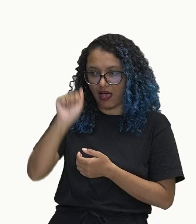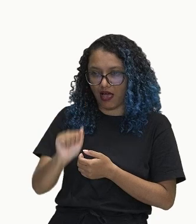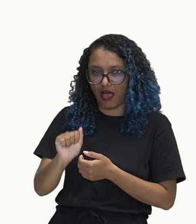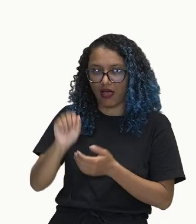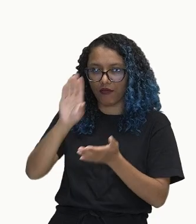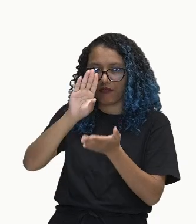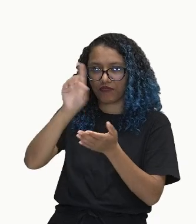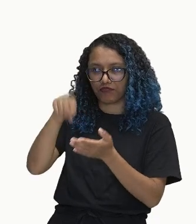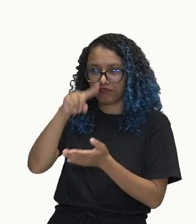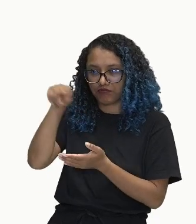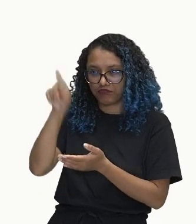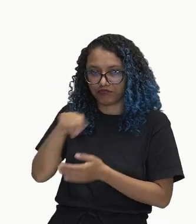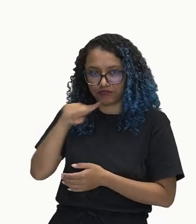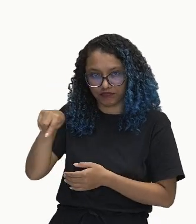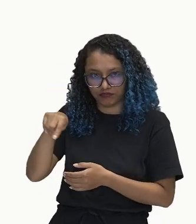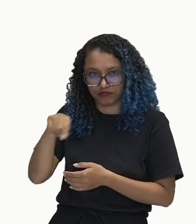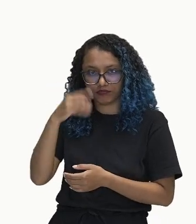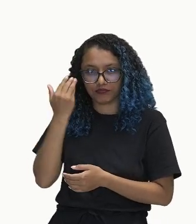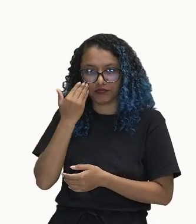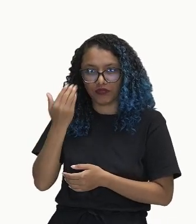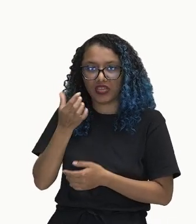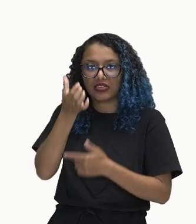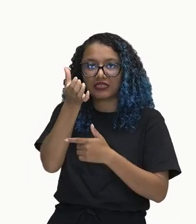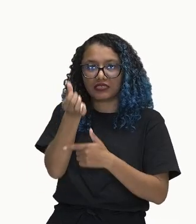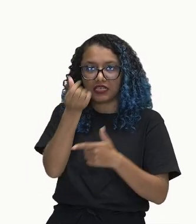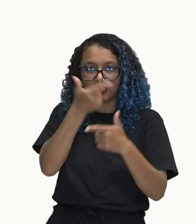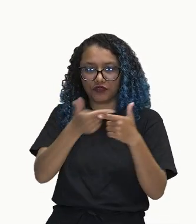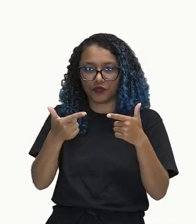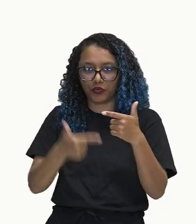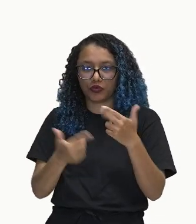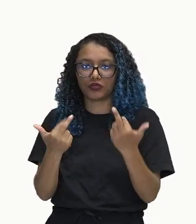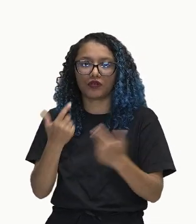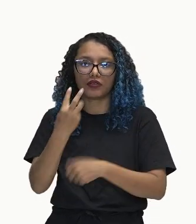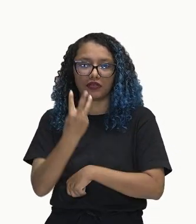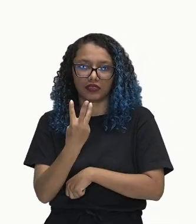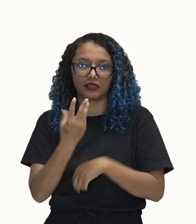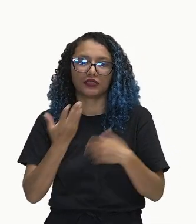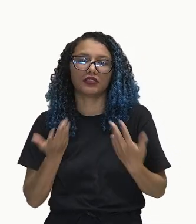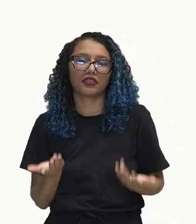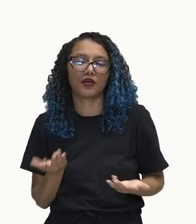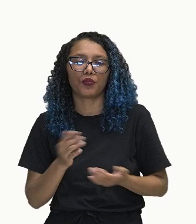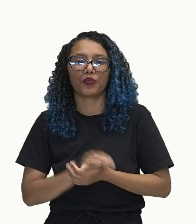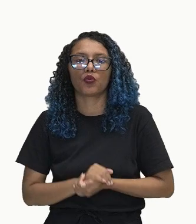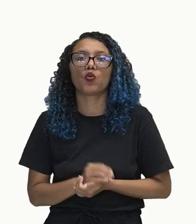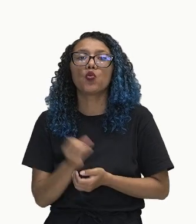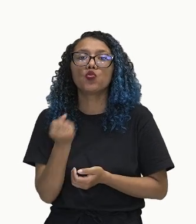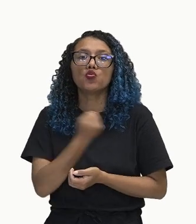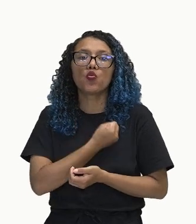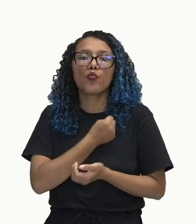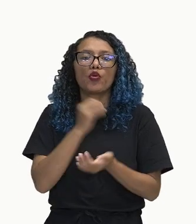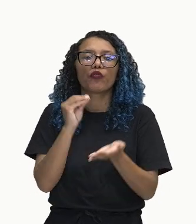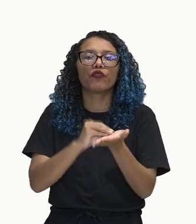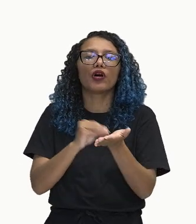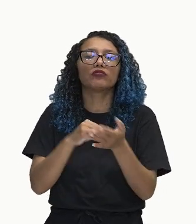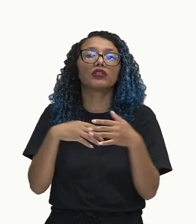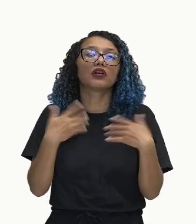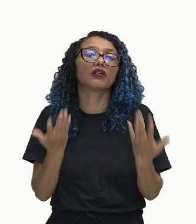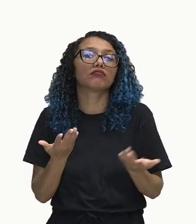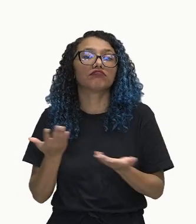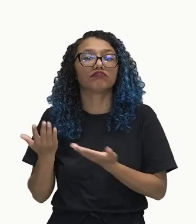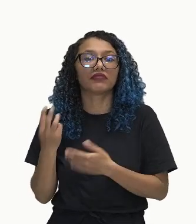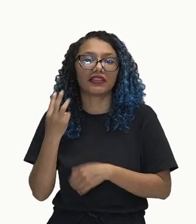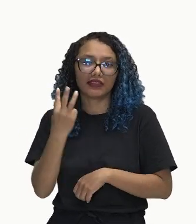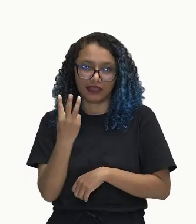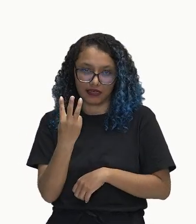cancela, 6 dividido por 2 é 3. Quer dizer, então, que o valor que está faltando é o 3. Então,